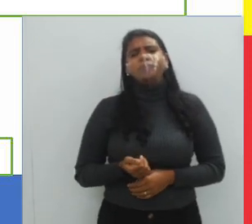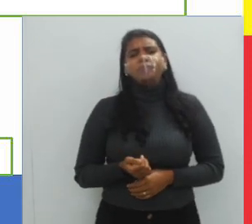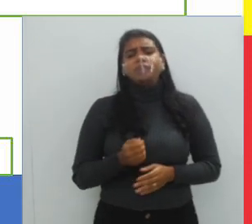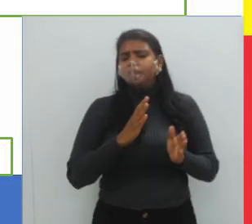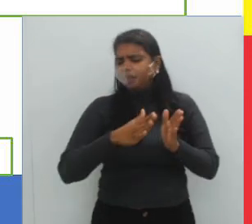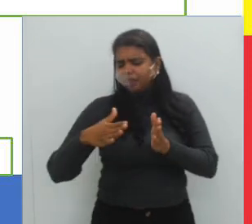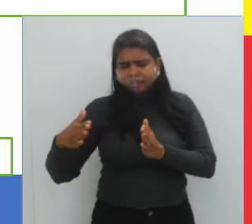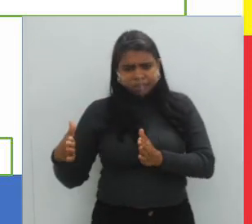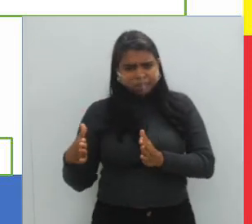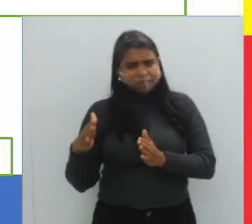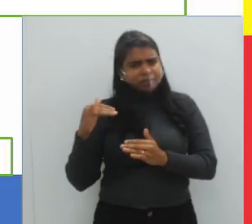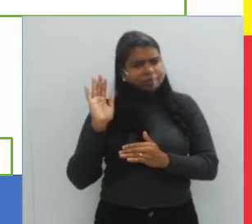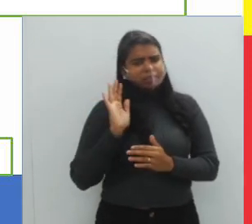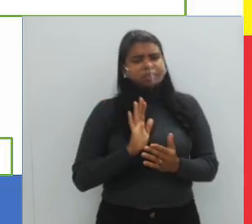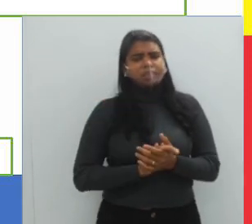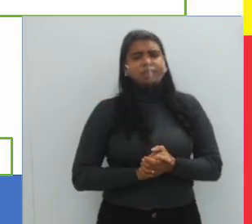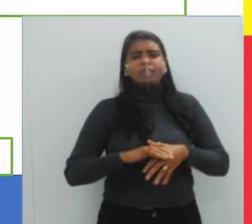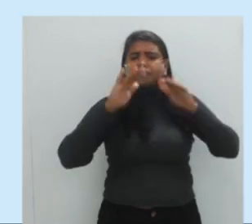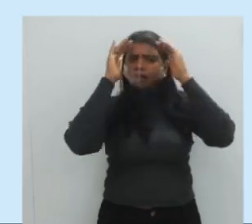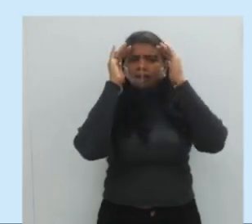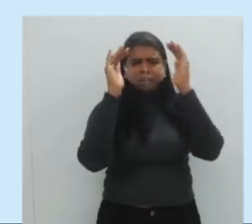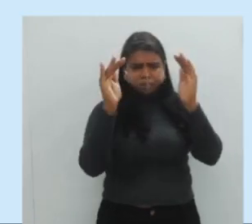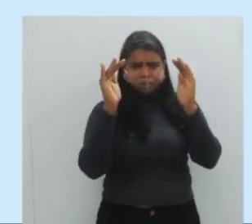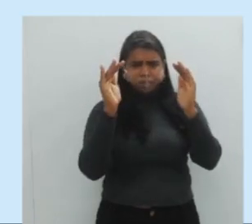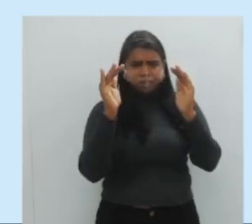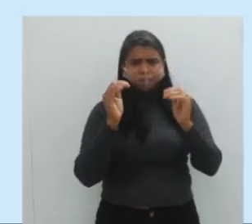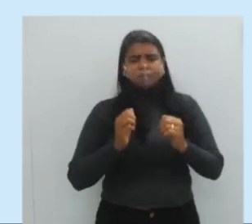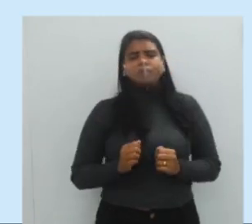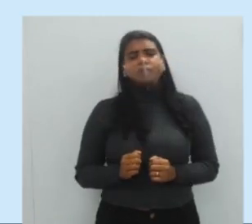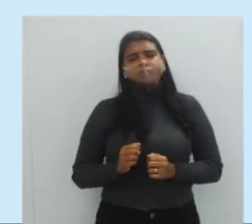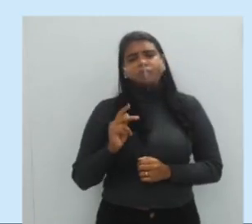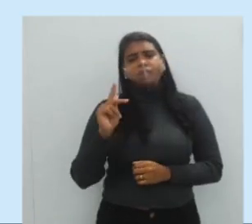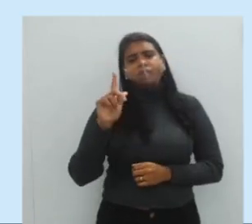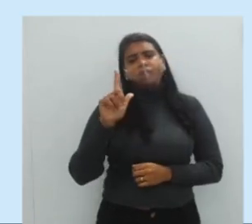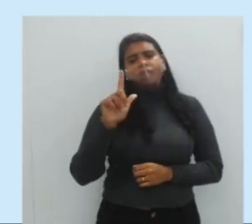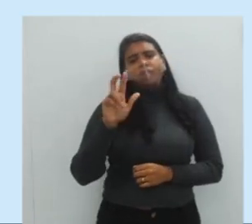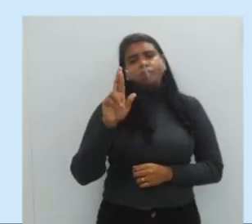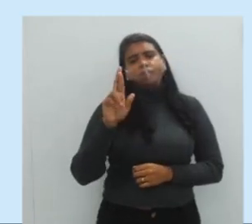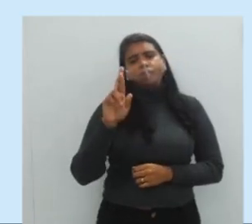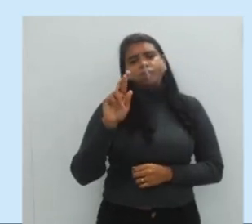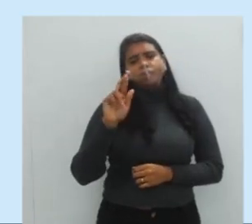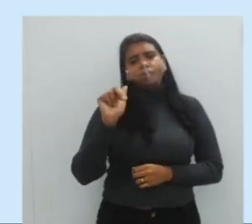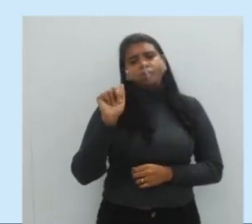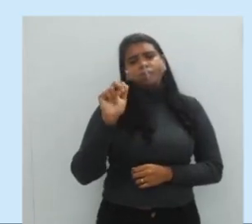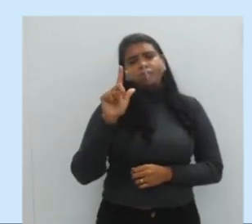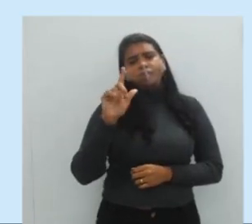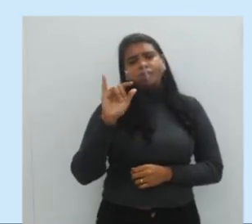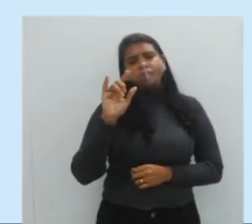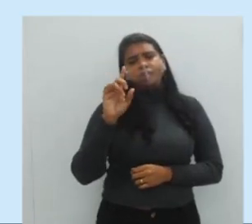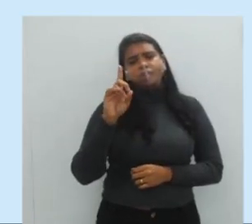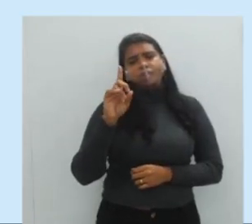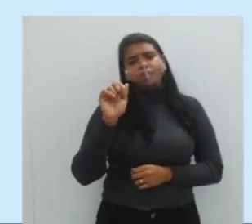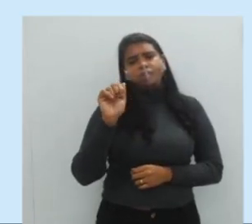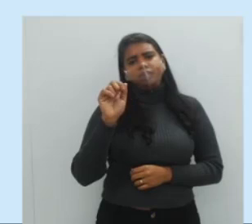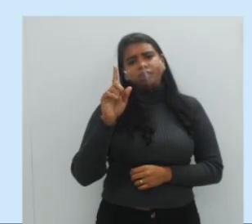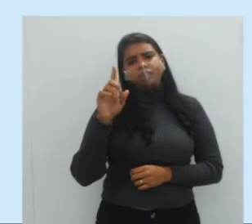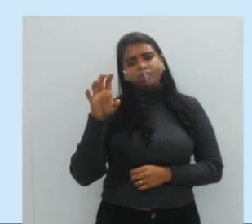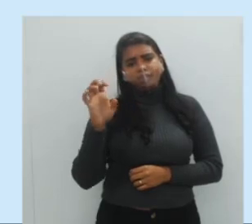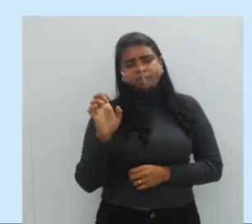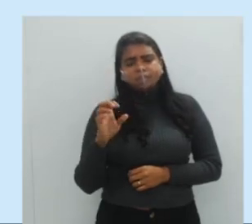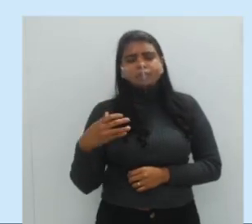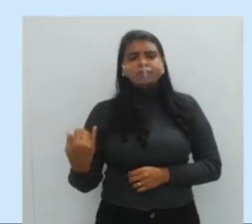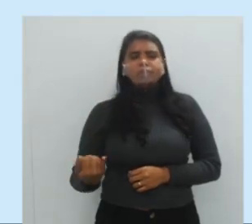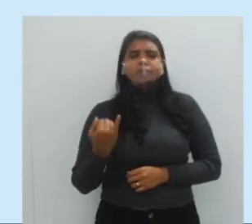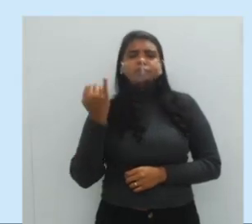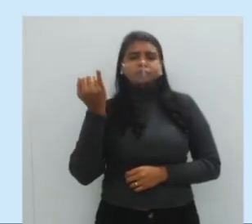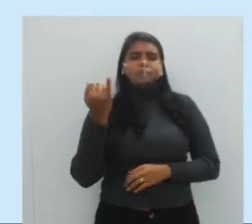budismo e assim por diante. Então é o respeito à pluralidade. Então em nossas aulas, o